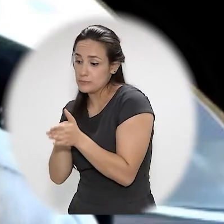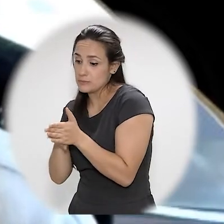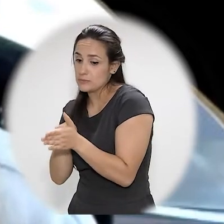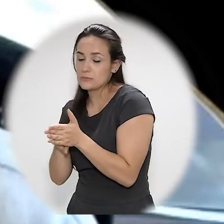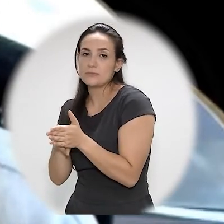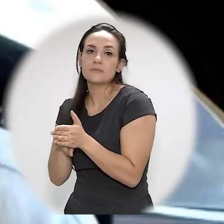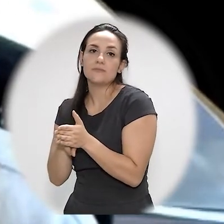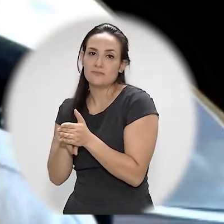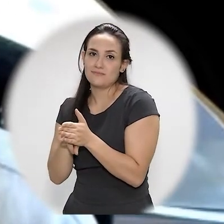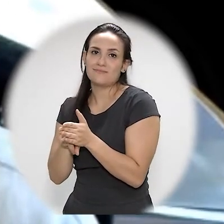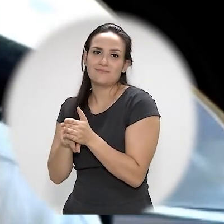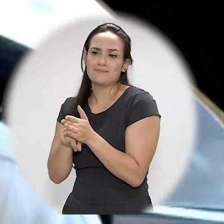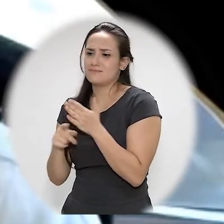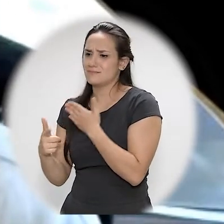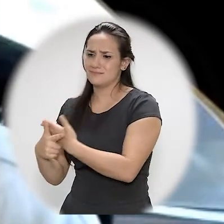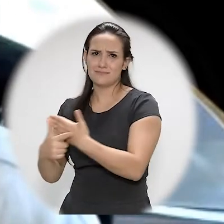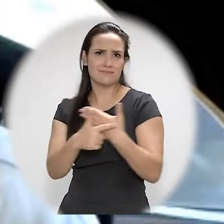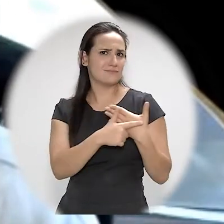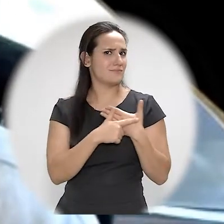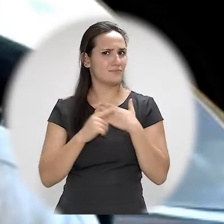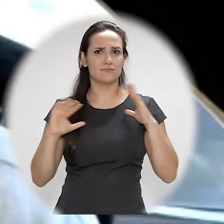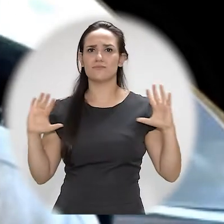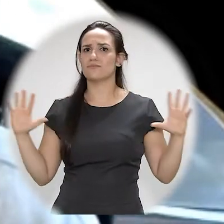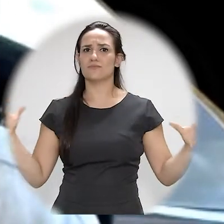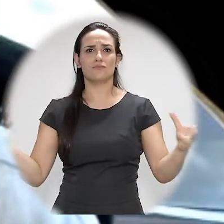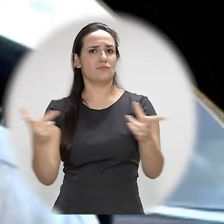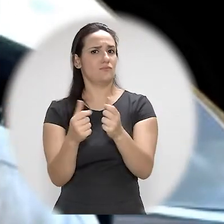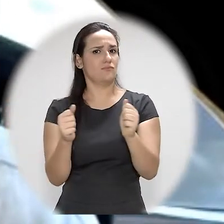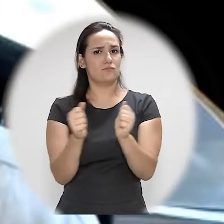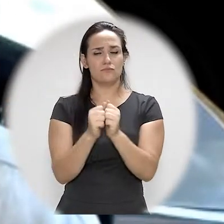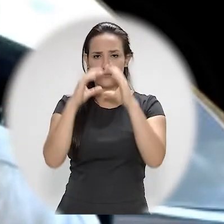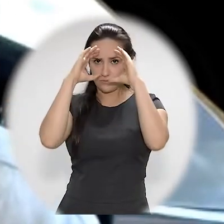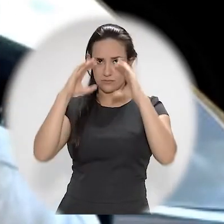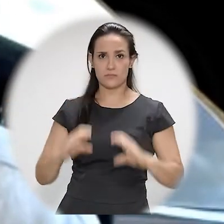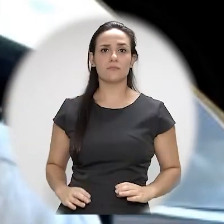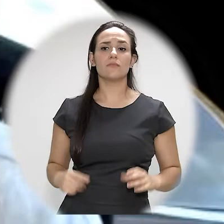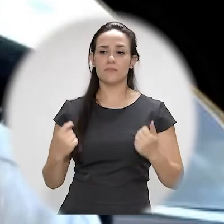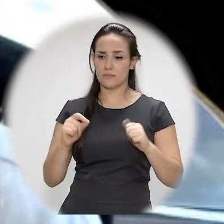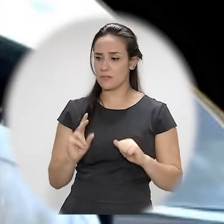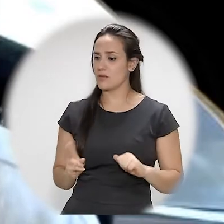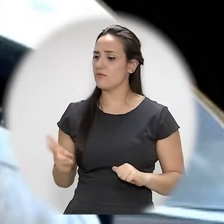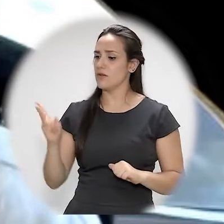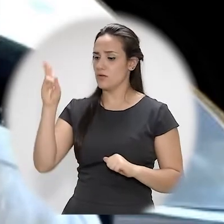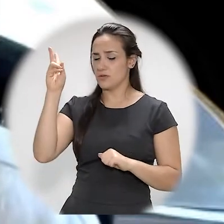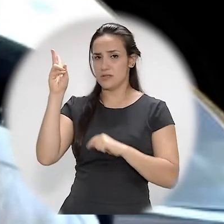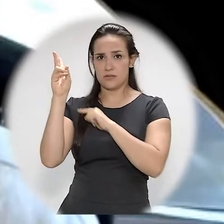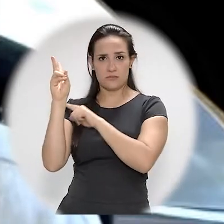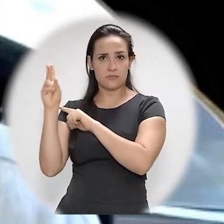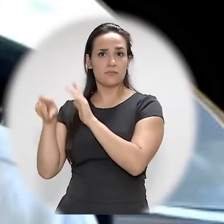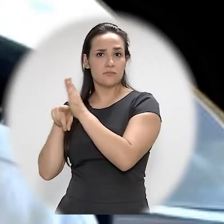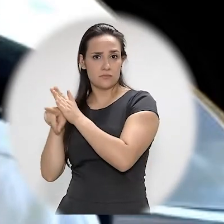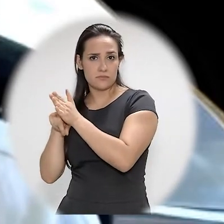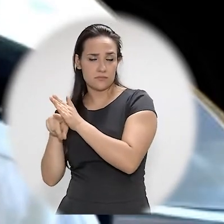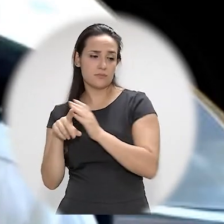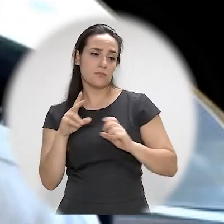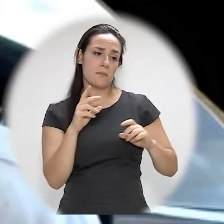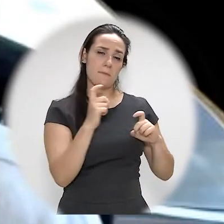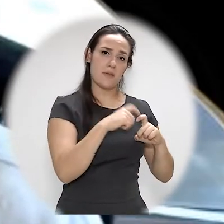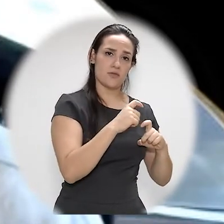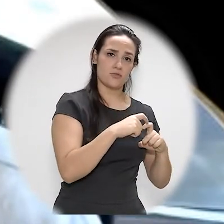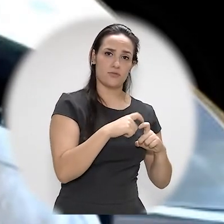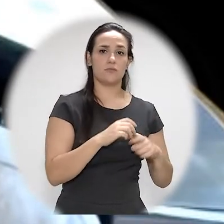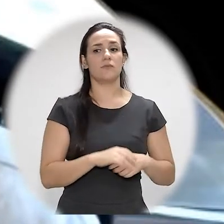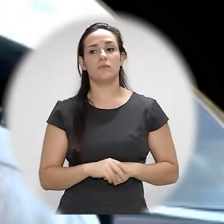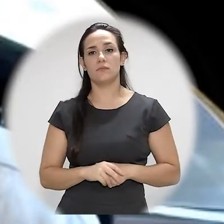vacinas, na pesquisa. Então é papel de todos nós como cidadãos né, valorizar, porque deixam as